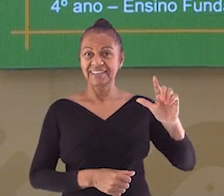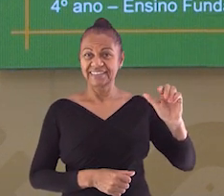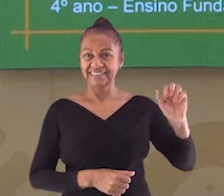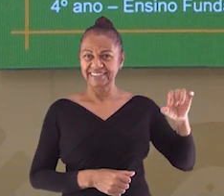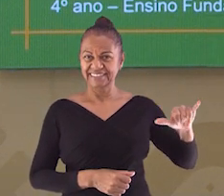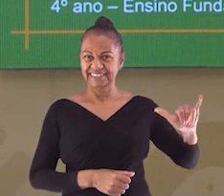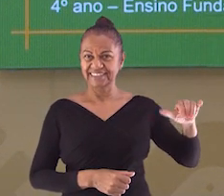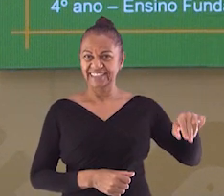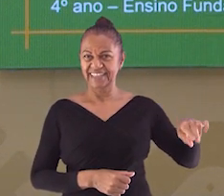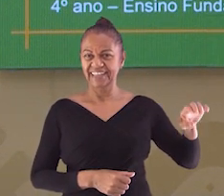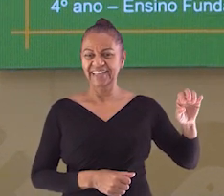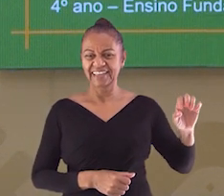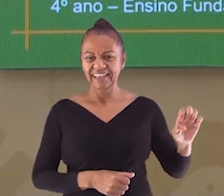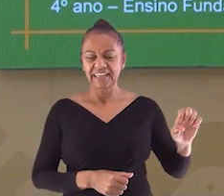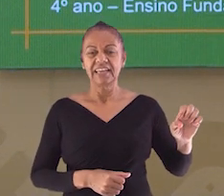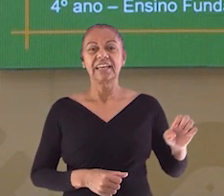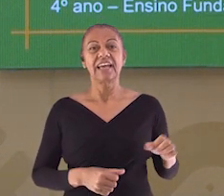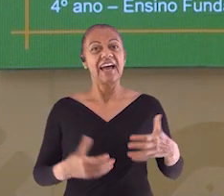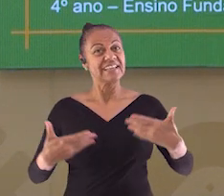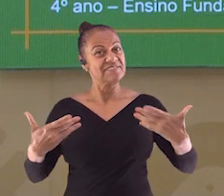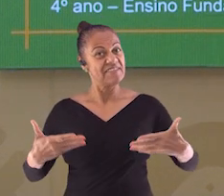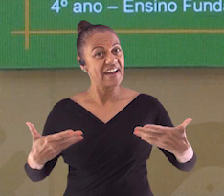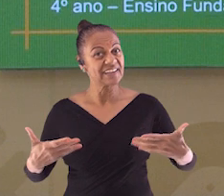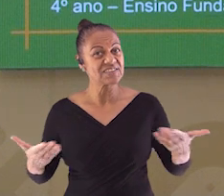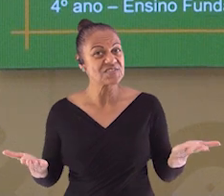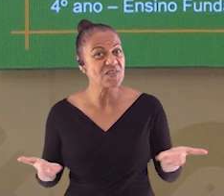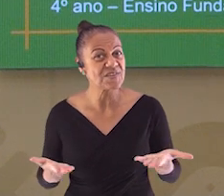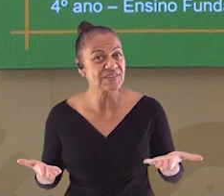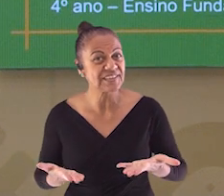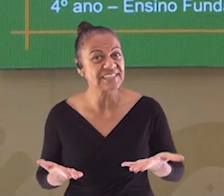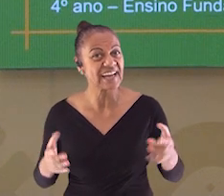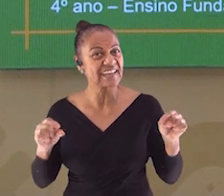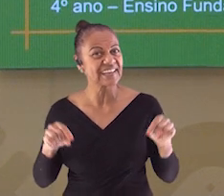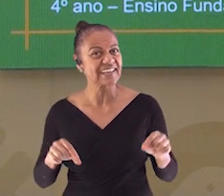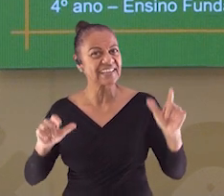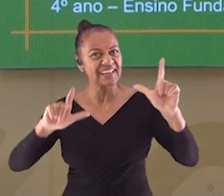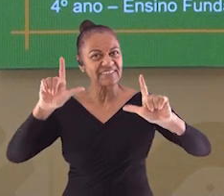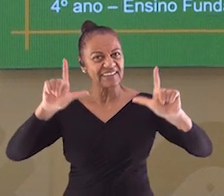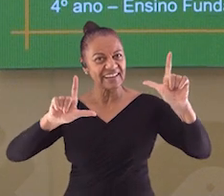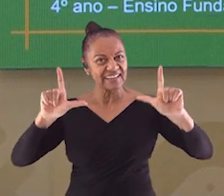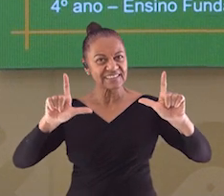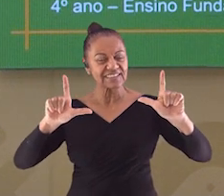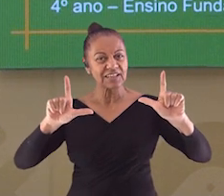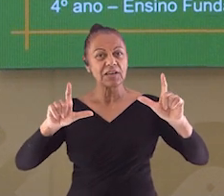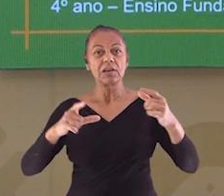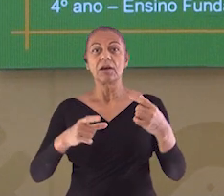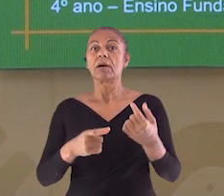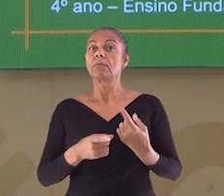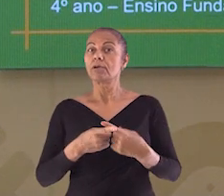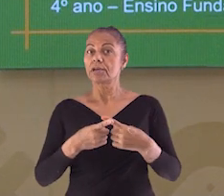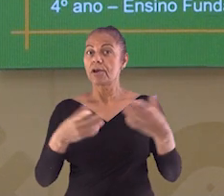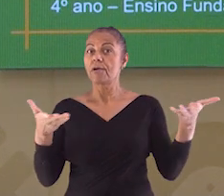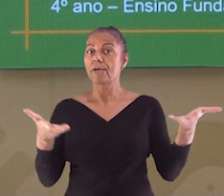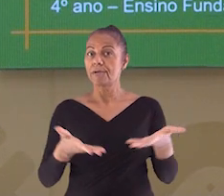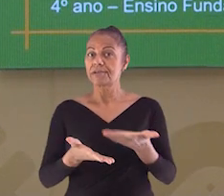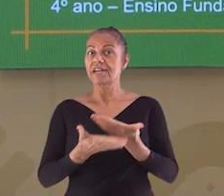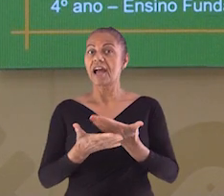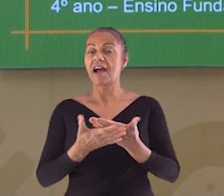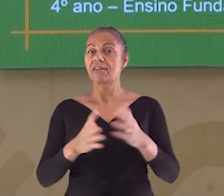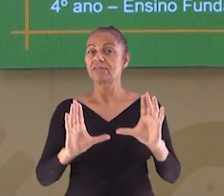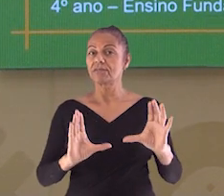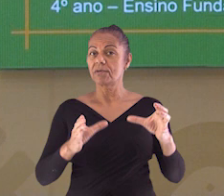mais uma aula de ciências aqui no Dever em Casa na TV? Hoje a aula é para o 4º ano dos